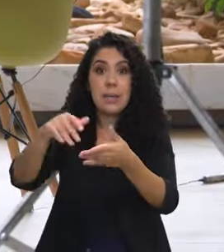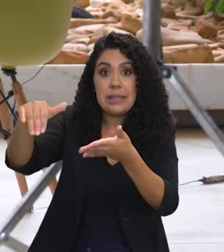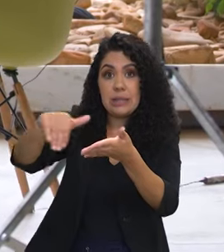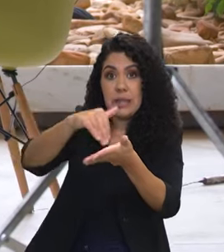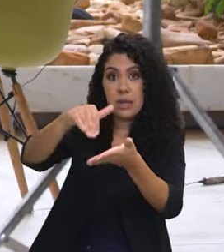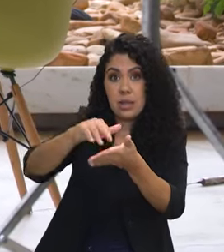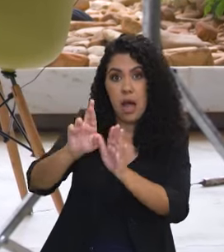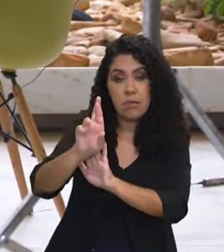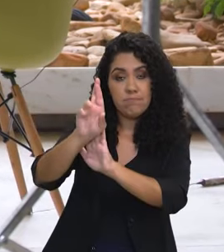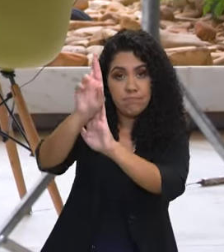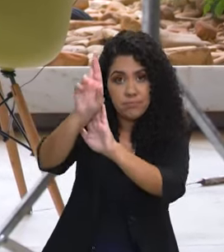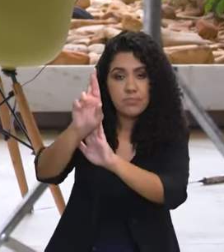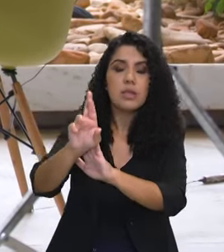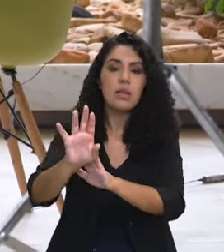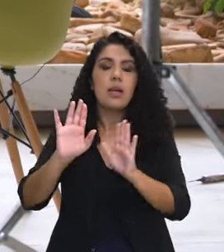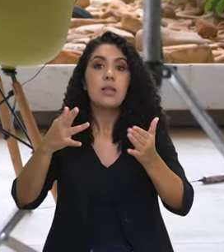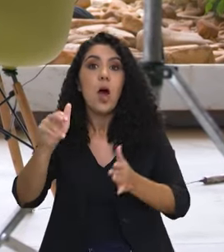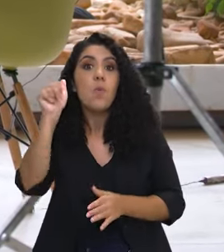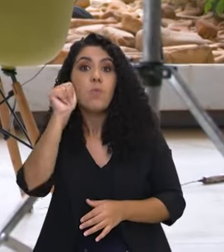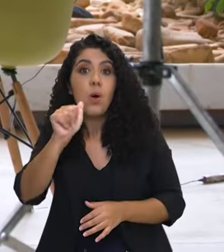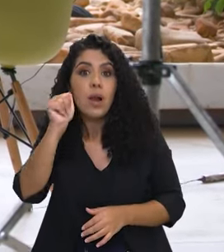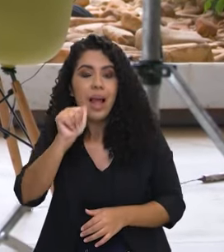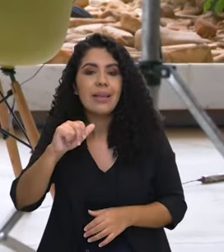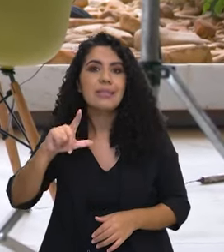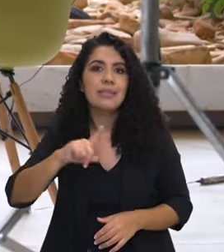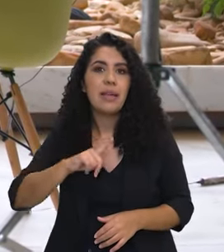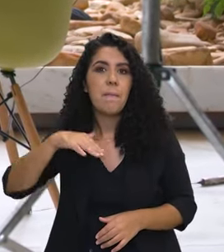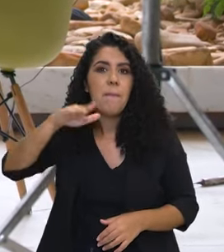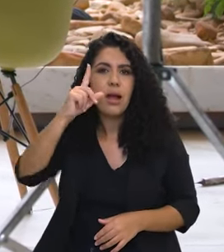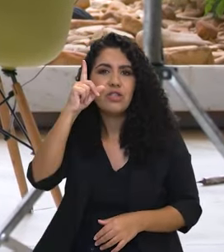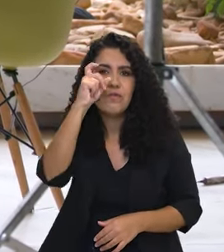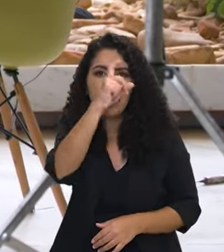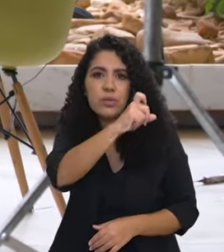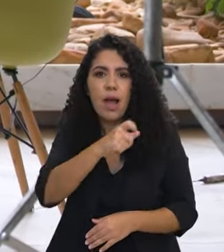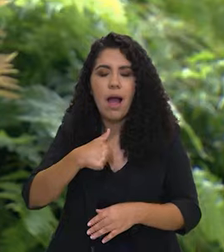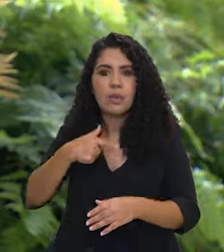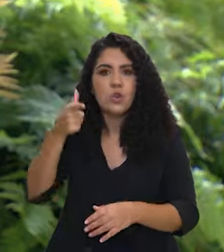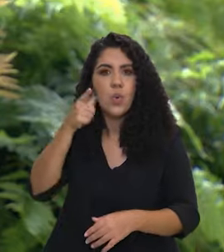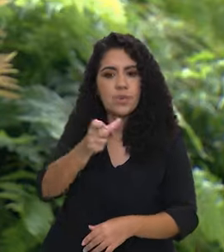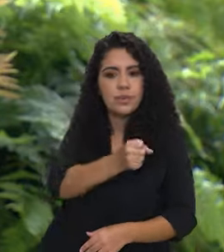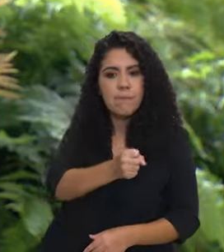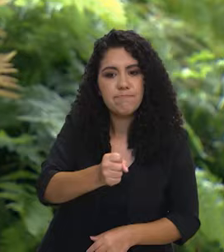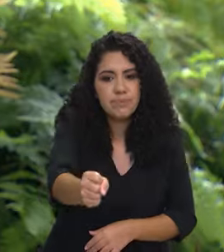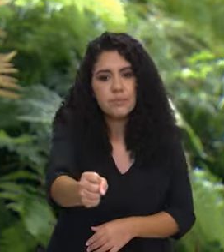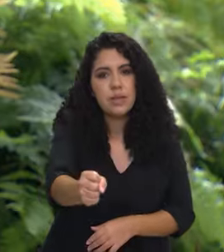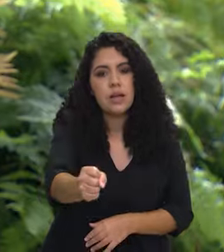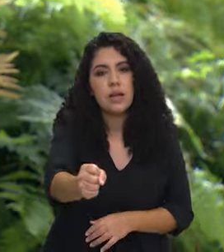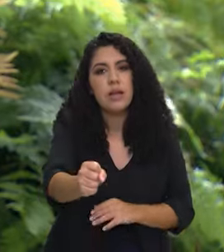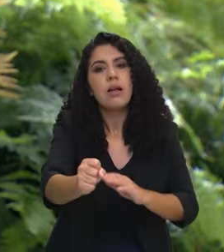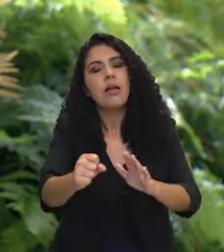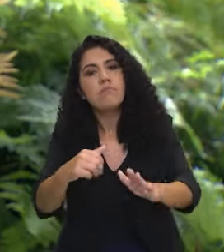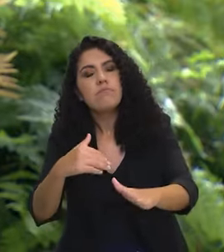Né? As mulheres, elas têm mais dificuldade de entrar, elas entram em menor número, e depois elas